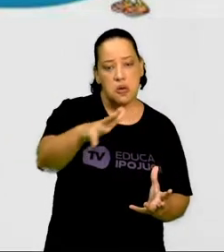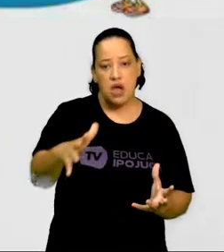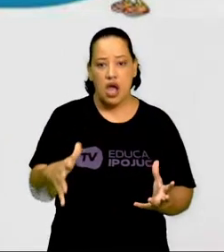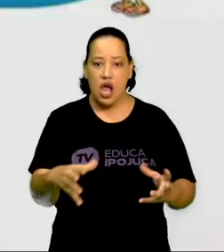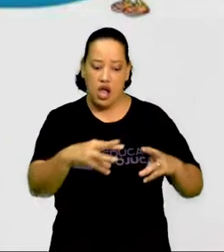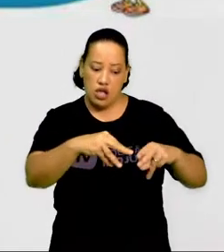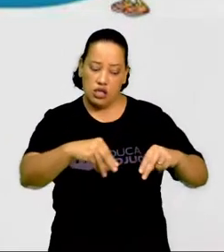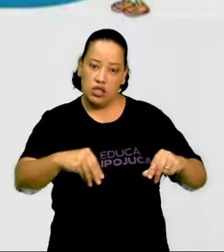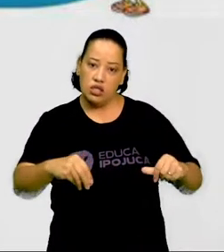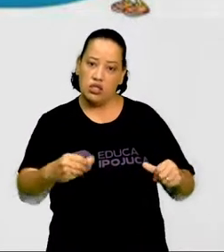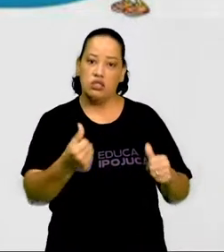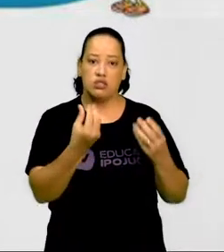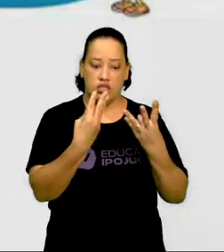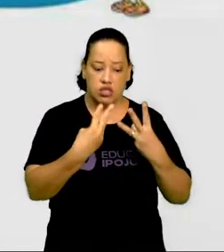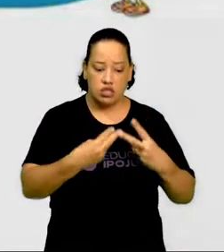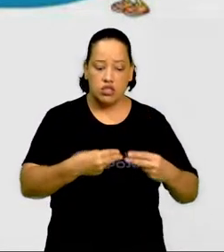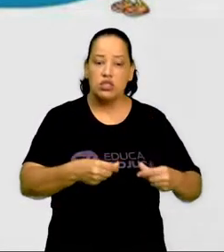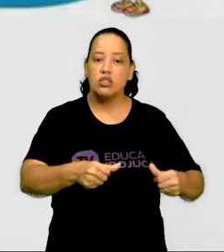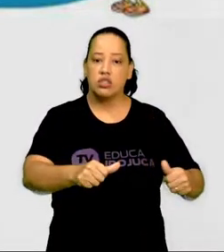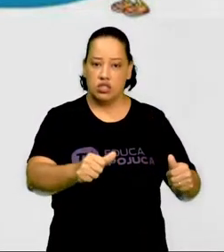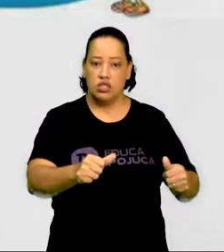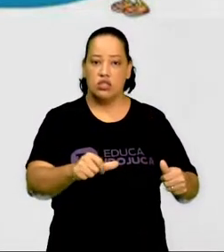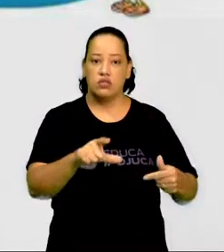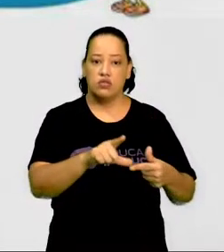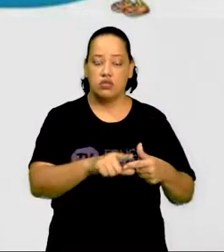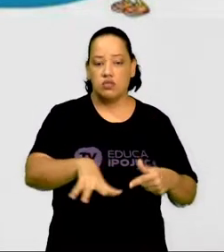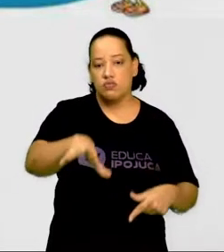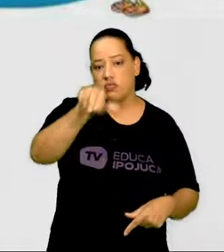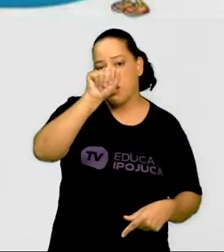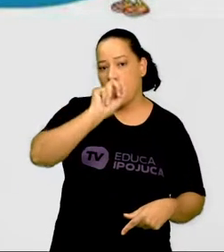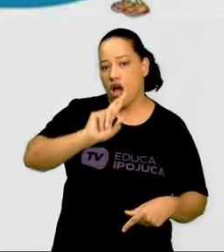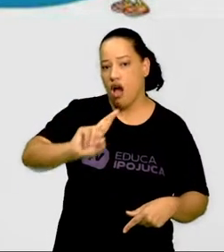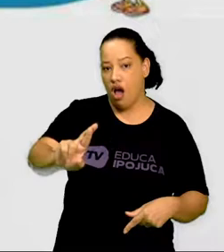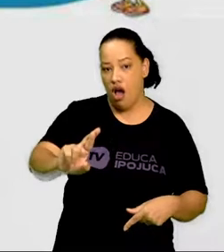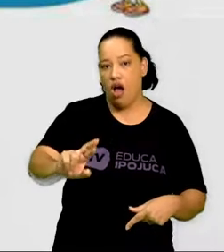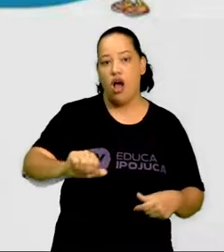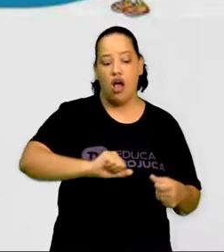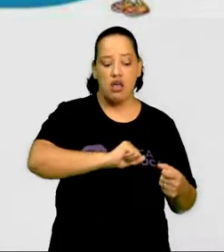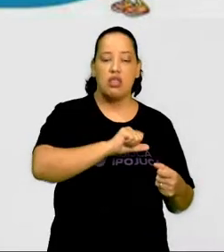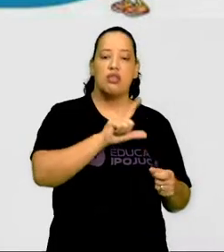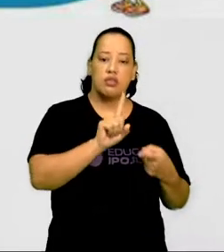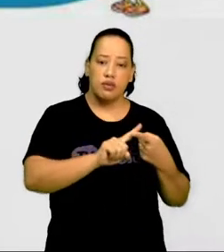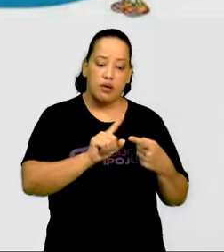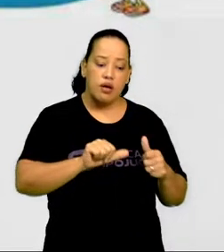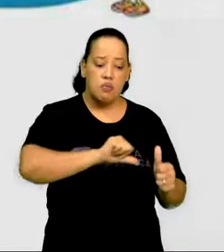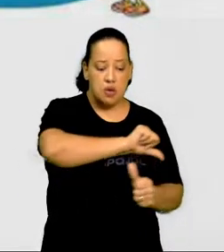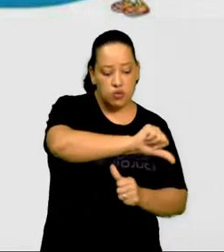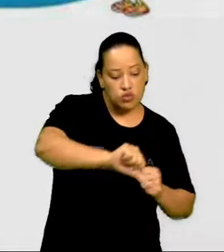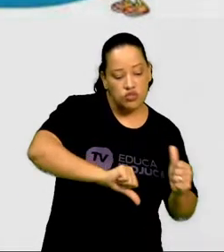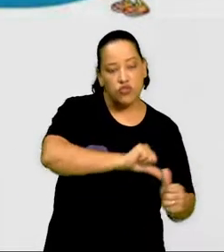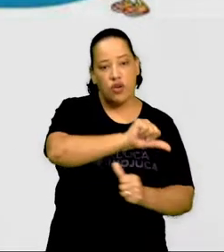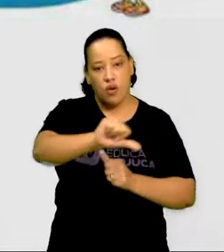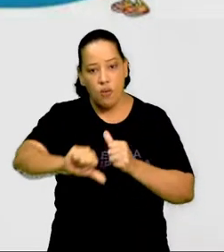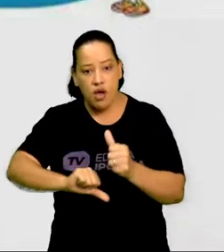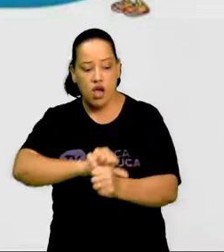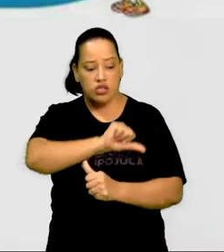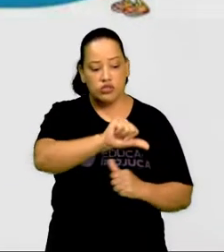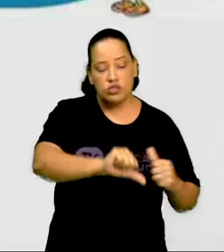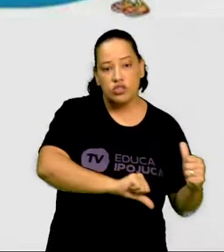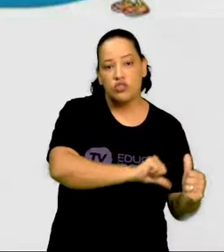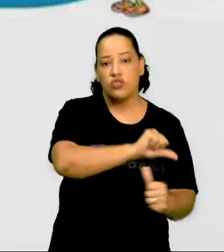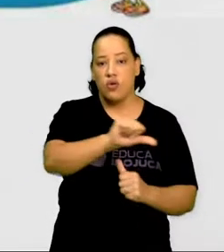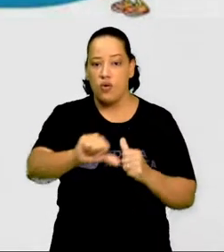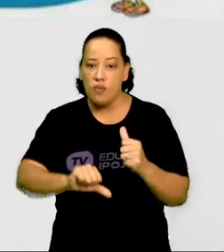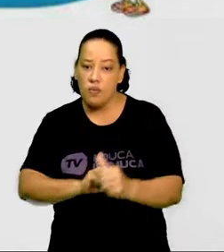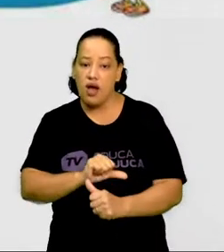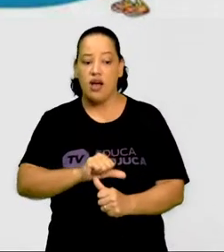líquido, juntamente à presença do oxigênio e a capacidade de reciclar gás carbônico, fazem da